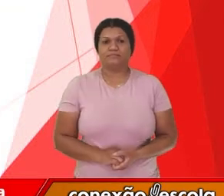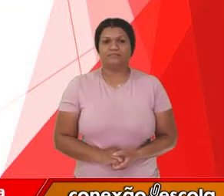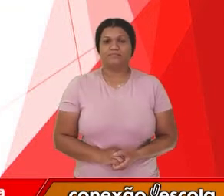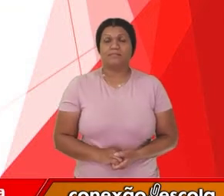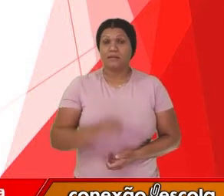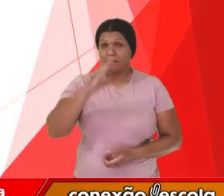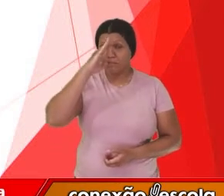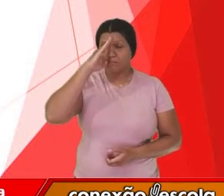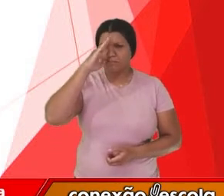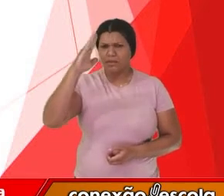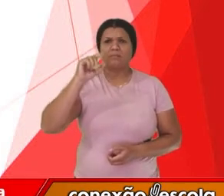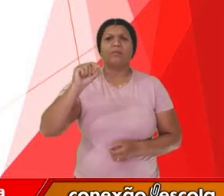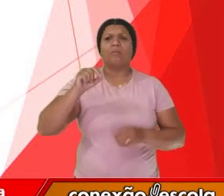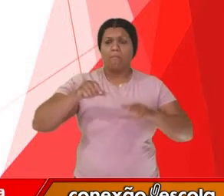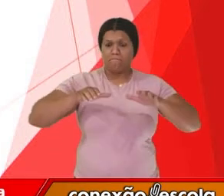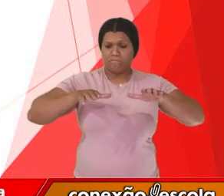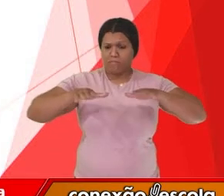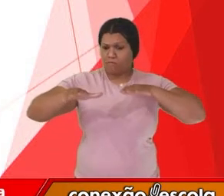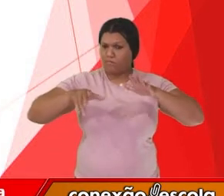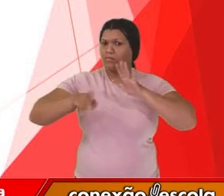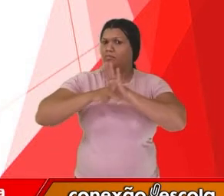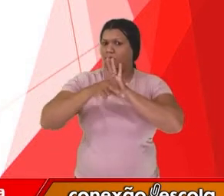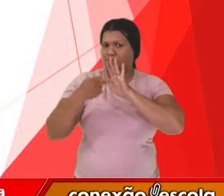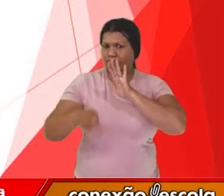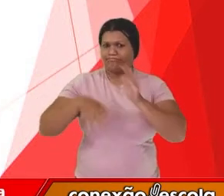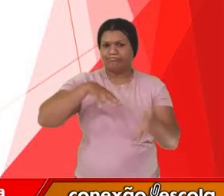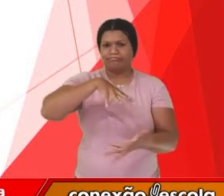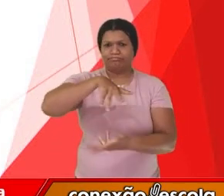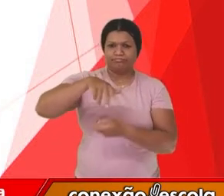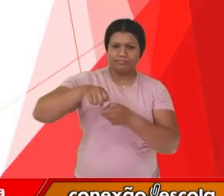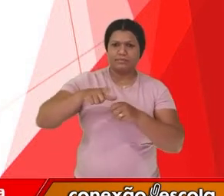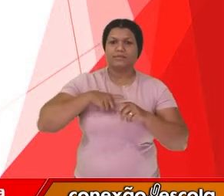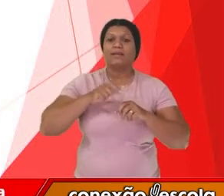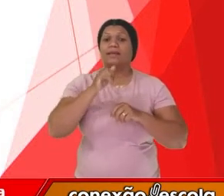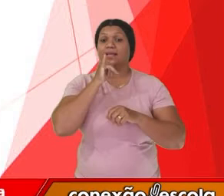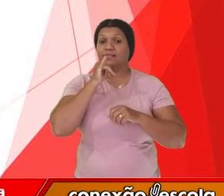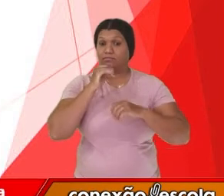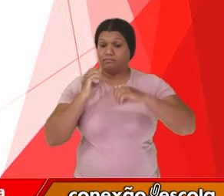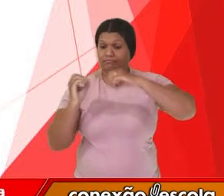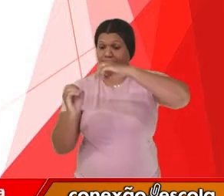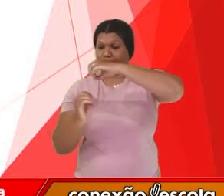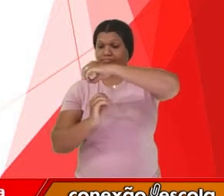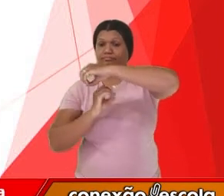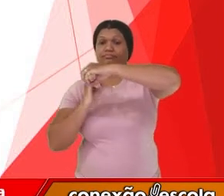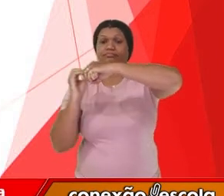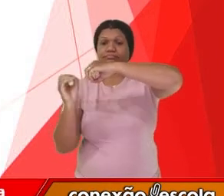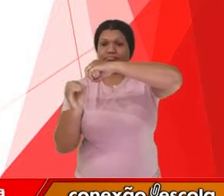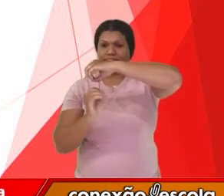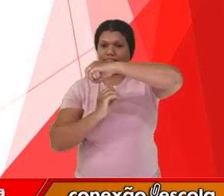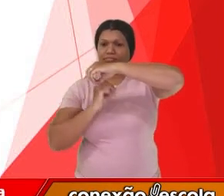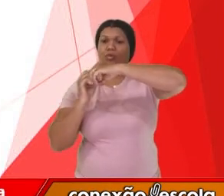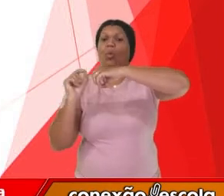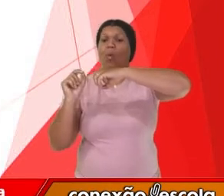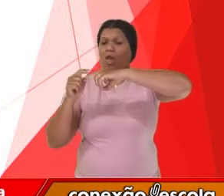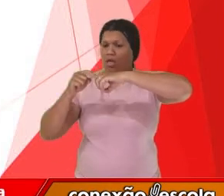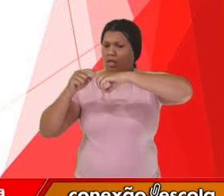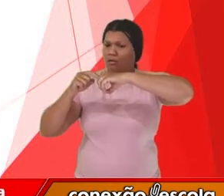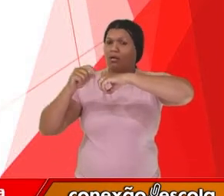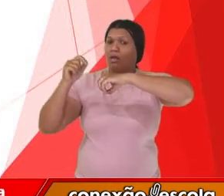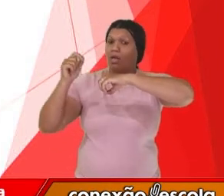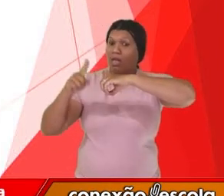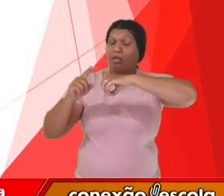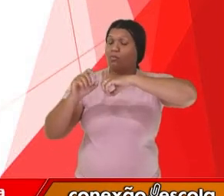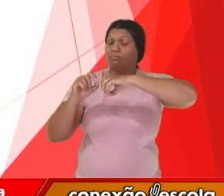Sobre os principais movimentos terrestres, nós temos, por exemplo, a rotação, que é quando a Terra gira em torno